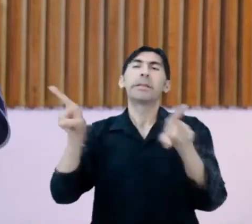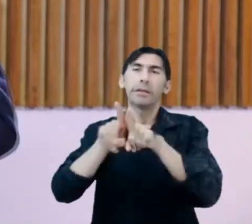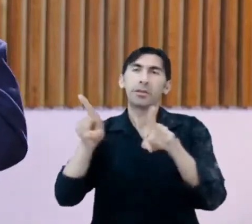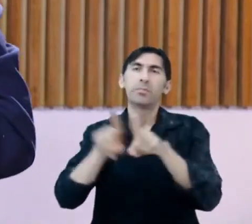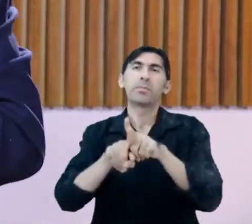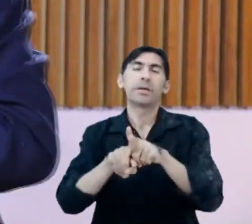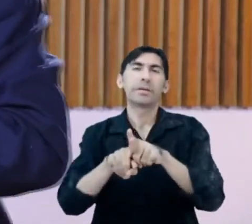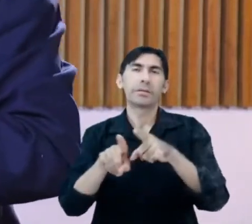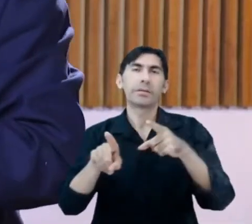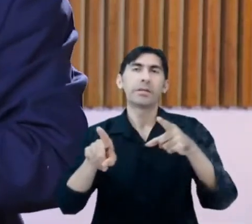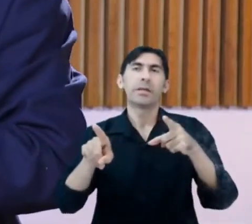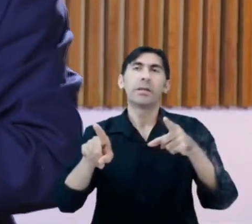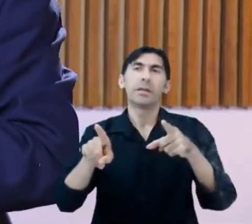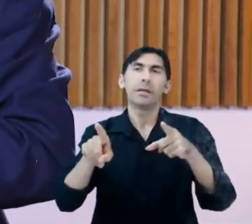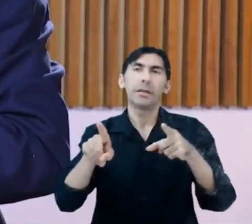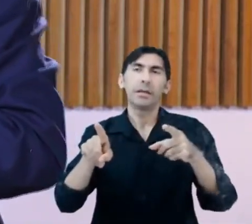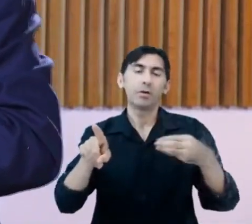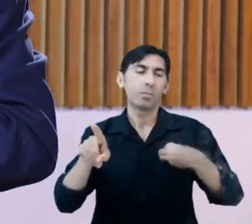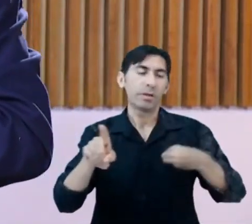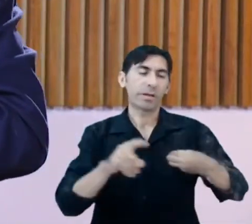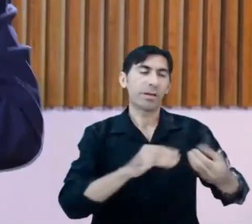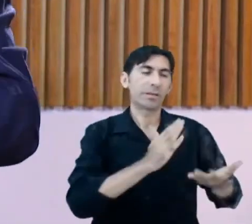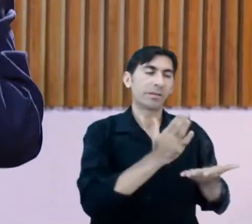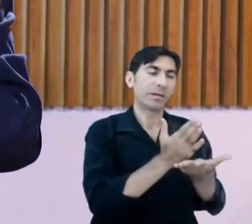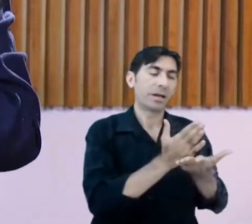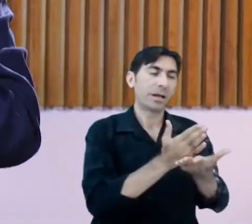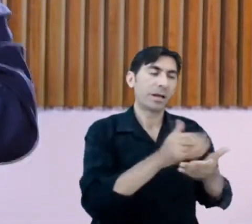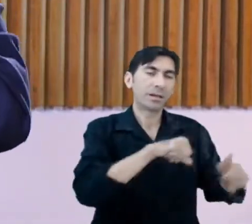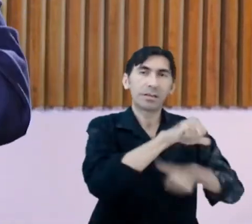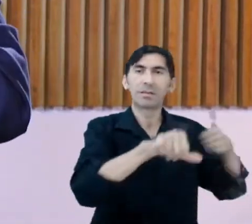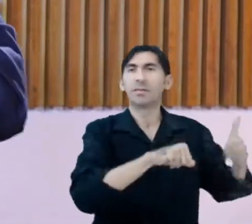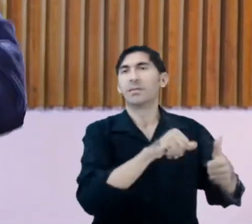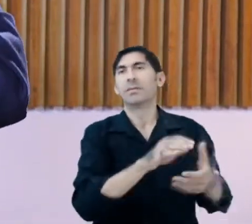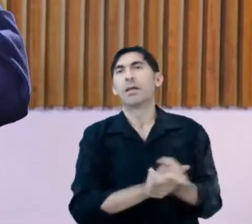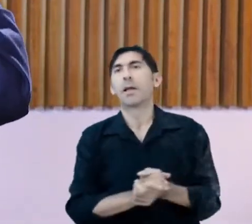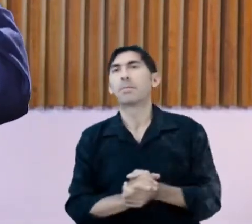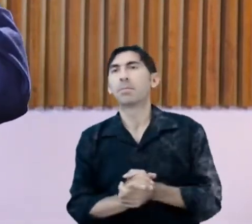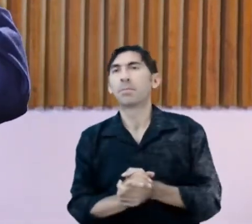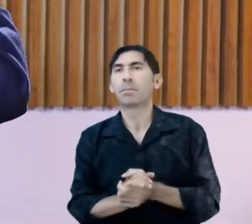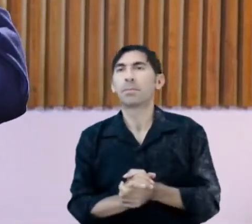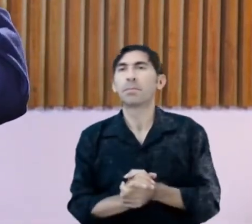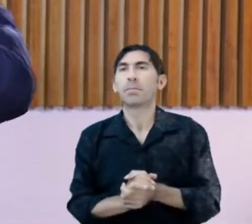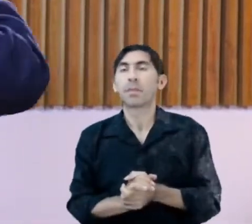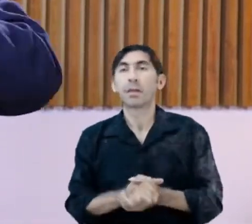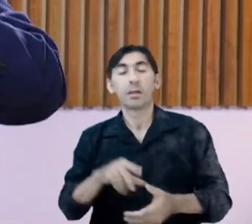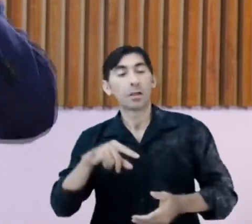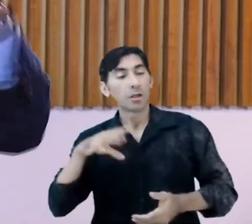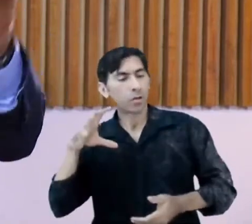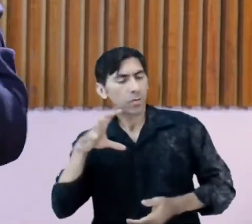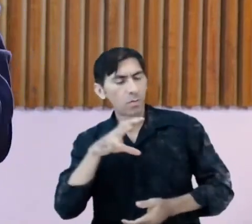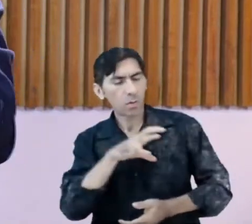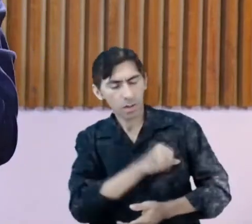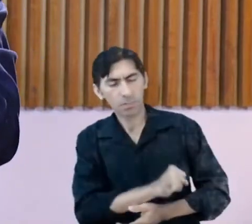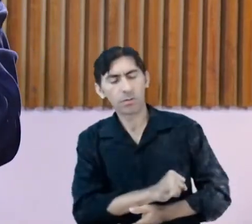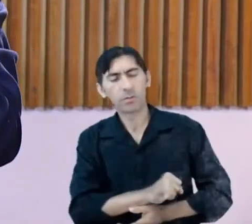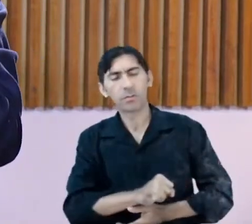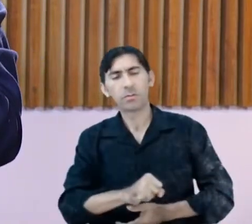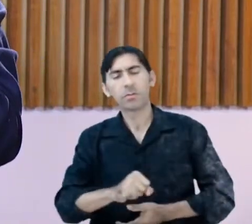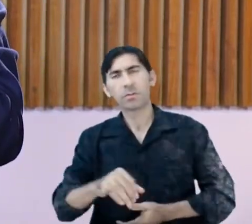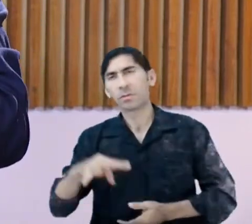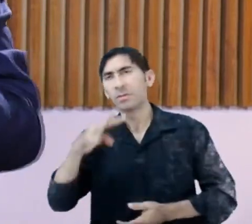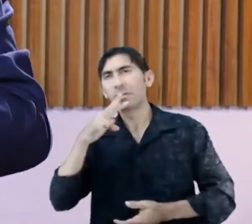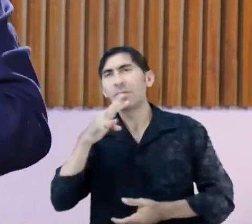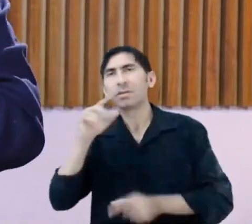a trasladação. E o amor, como nós sabemos, é a essência da lei de